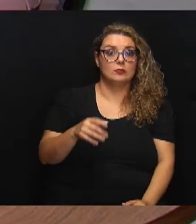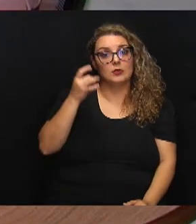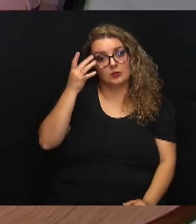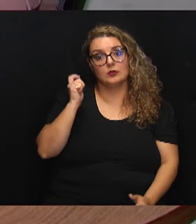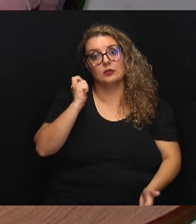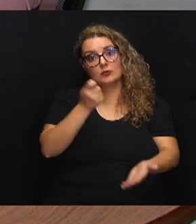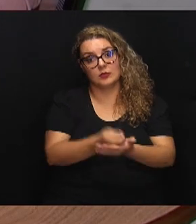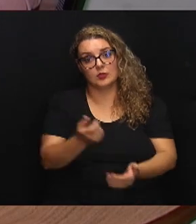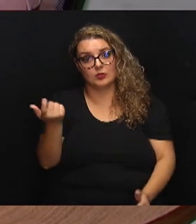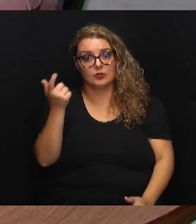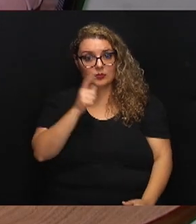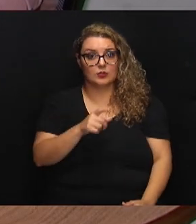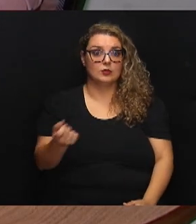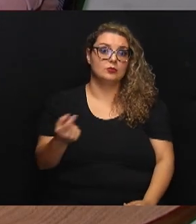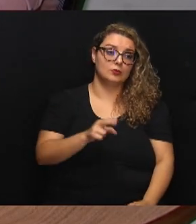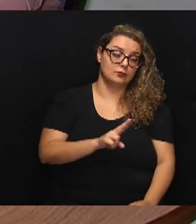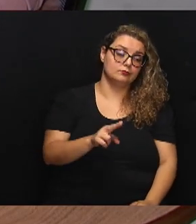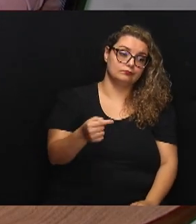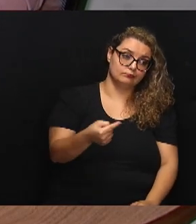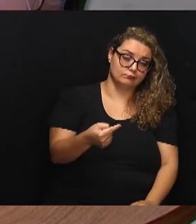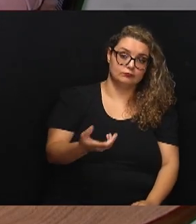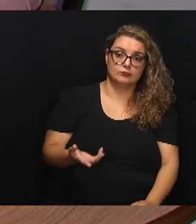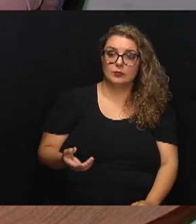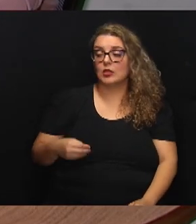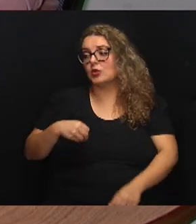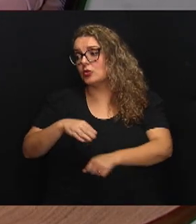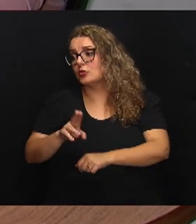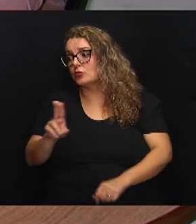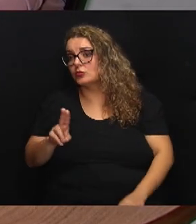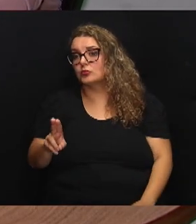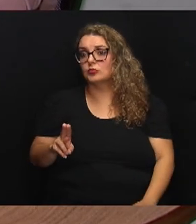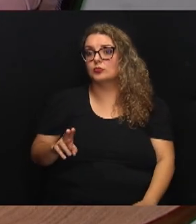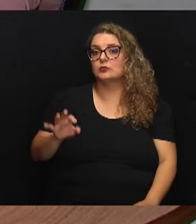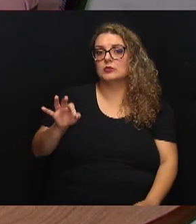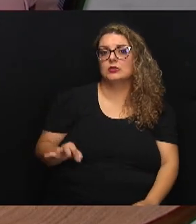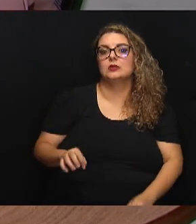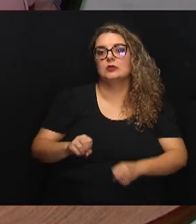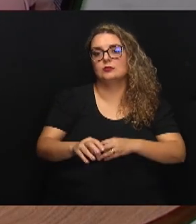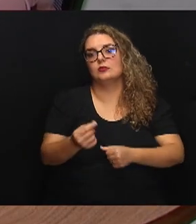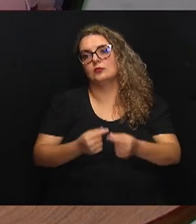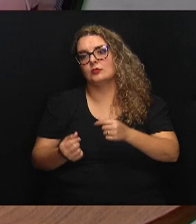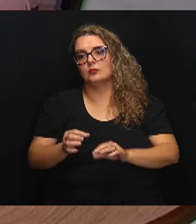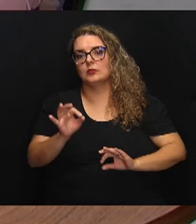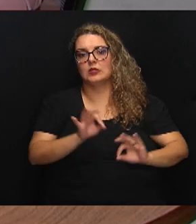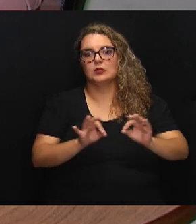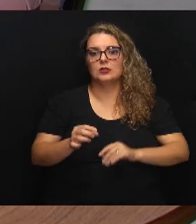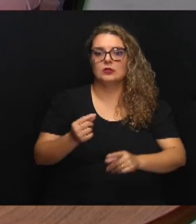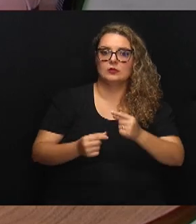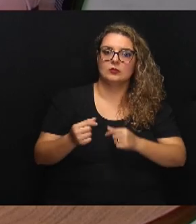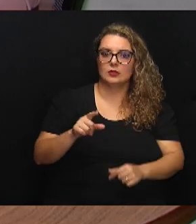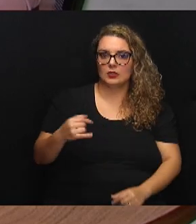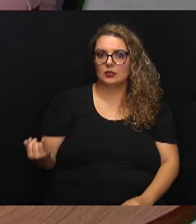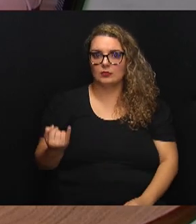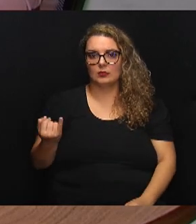do que aquela pessoa que tem nome sujo. E dicas para manter o nome limpo no futuro? Educação financeira, planejamento financeiro, é interessante?